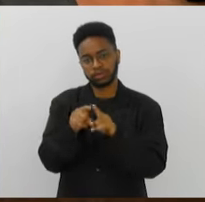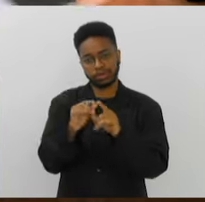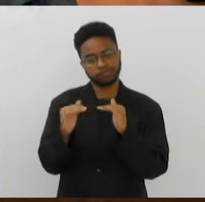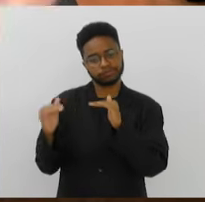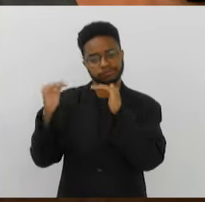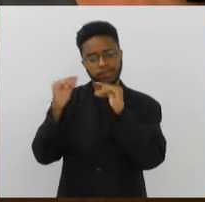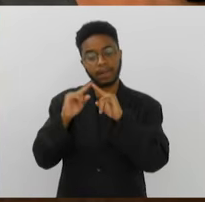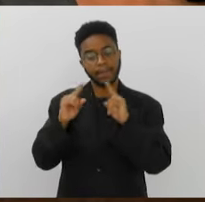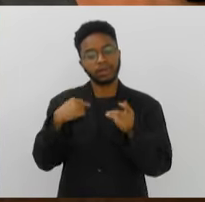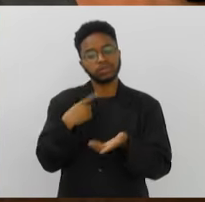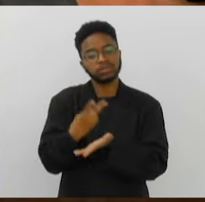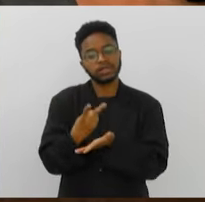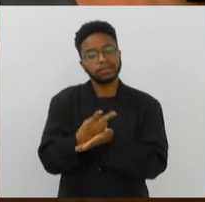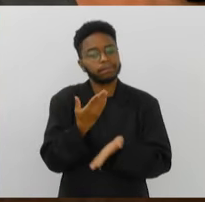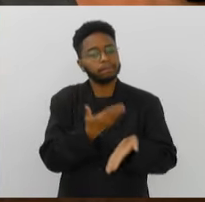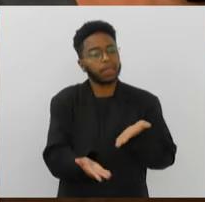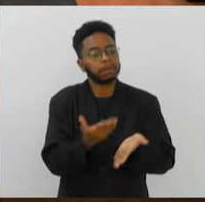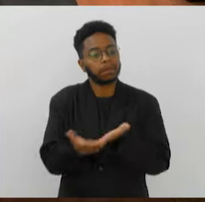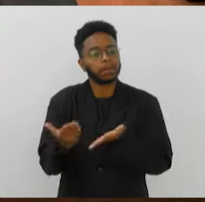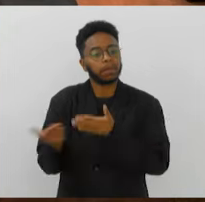mas